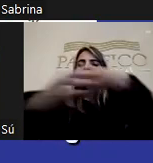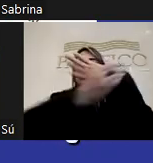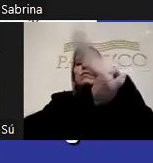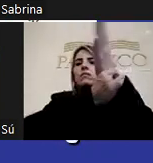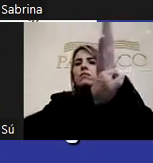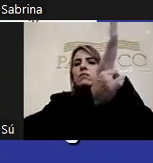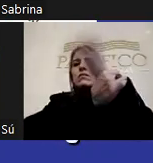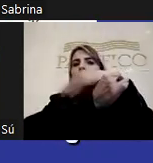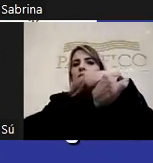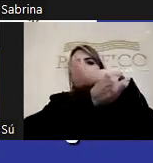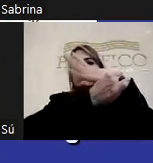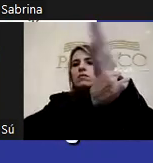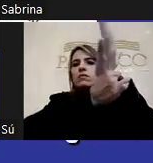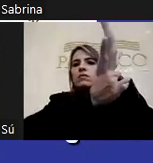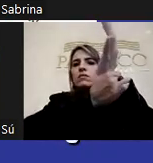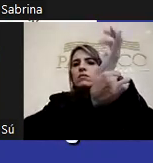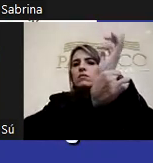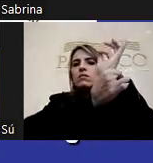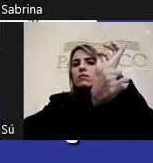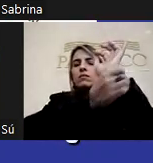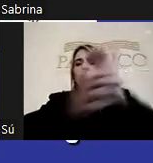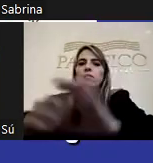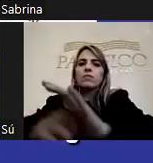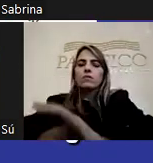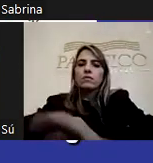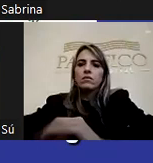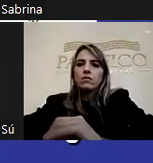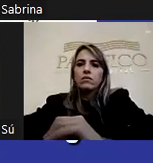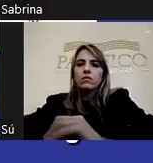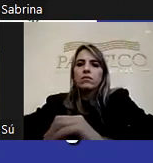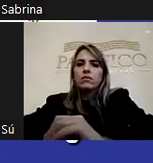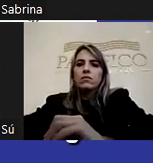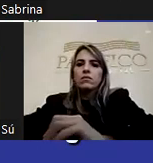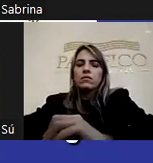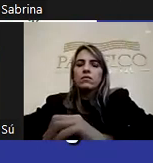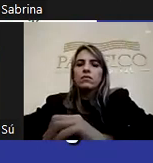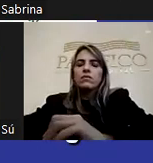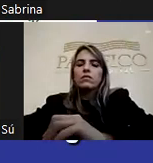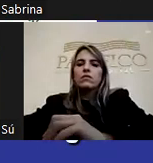fantasias, e tornar-se predominantemente ao longo do desenvolvimento psicossexual.